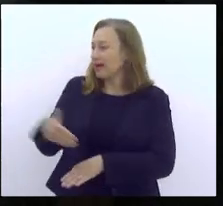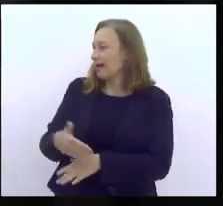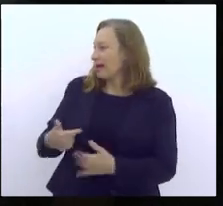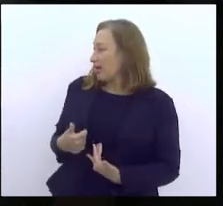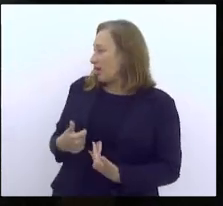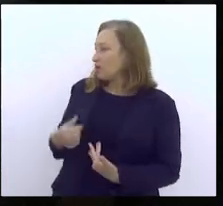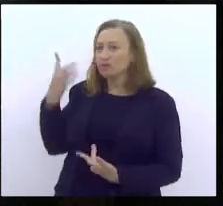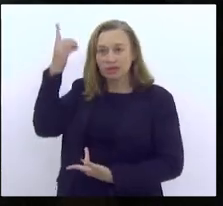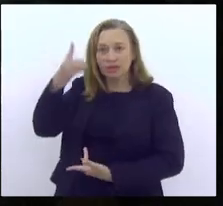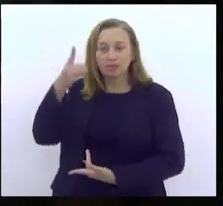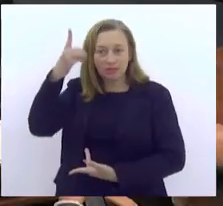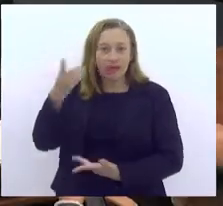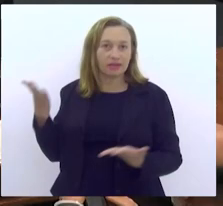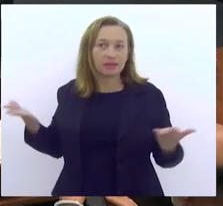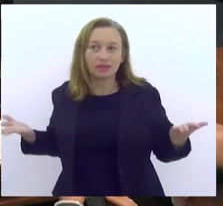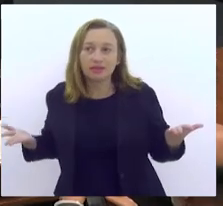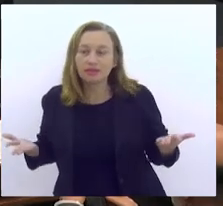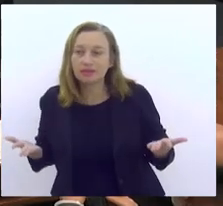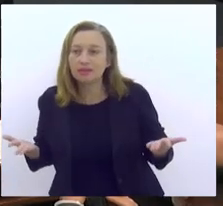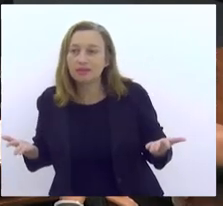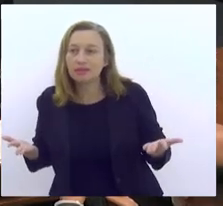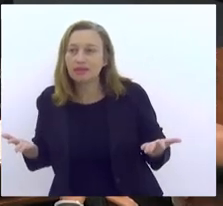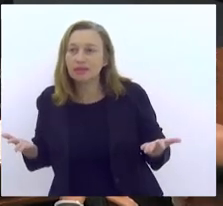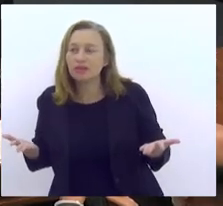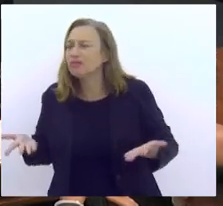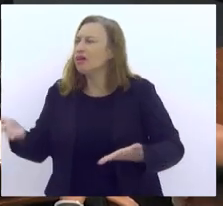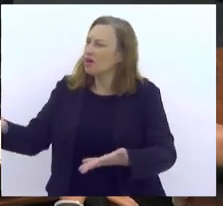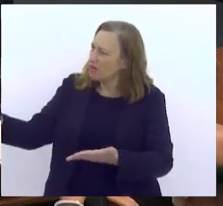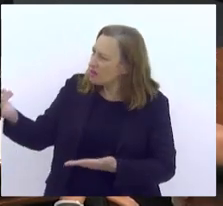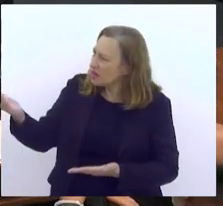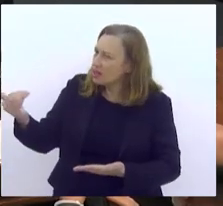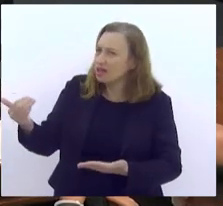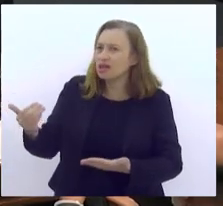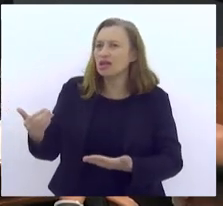o cara veio para autorizar. Eu falei, não, o Uber está ali, cara. Vem aqui,